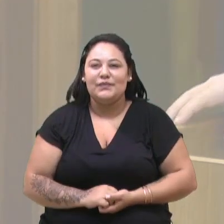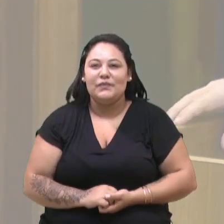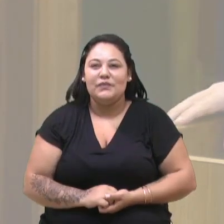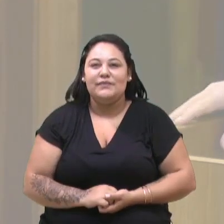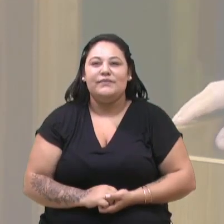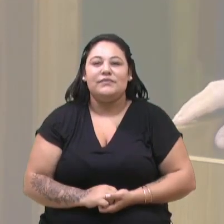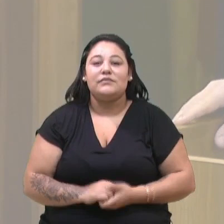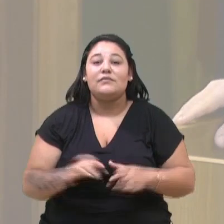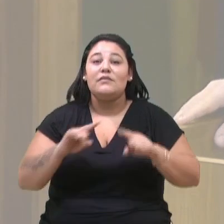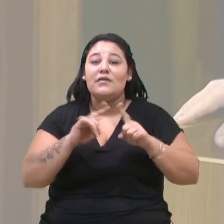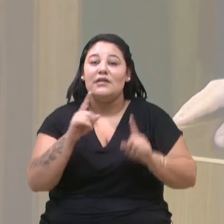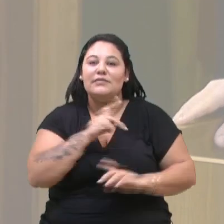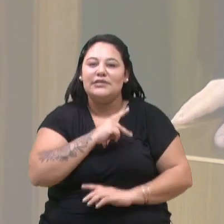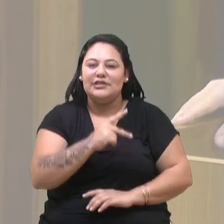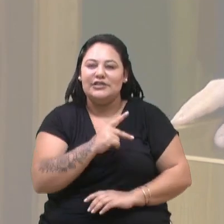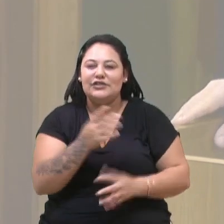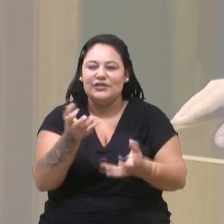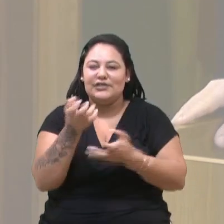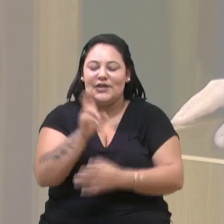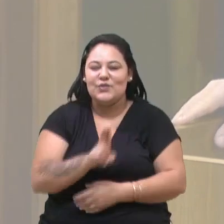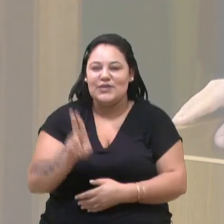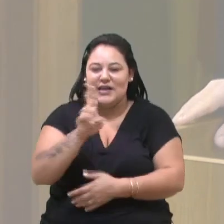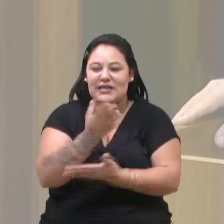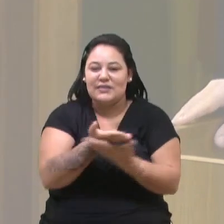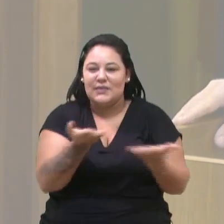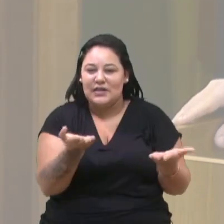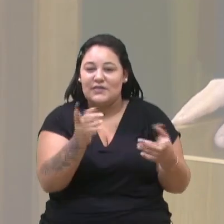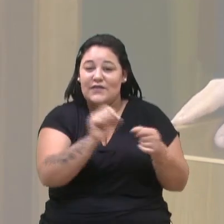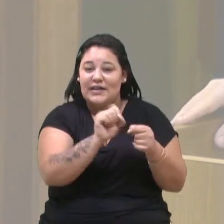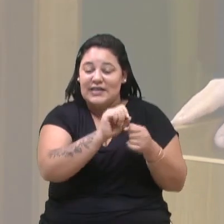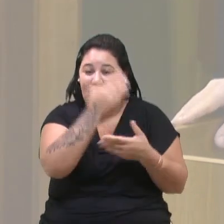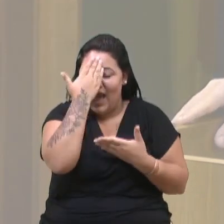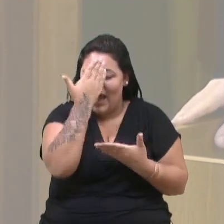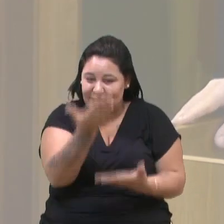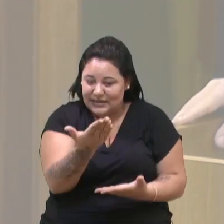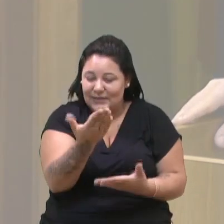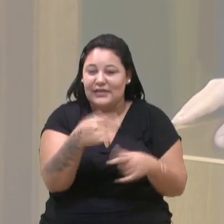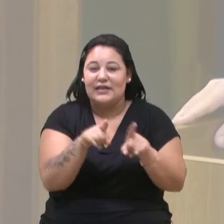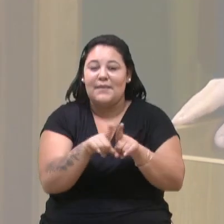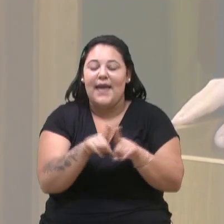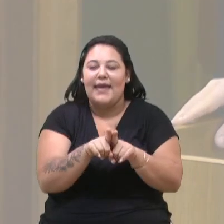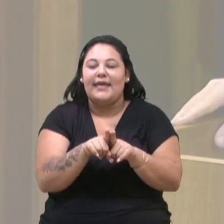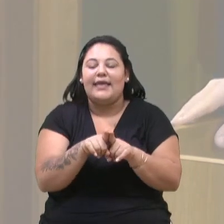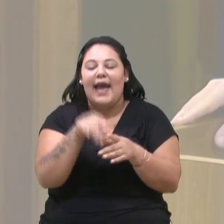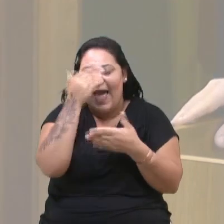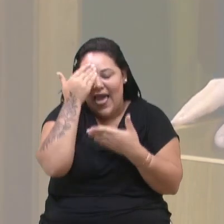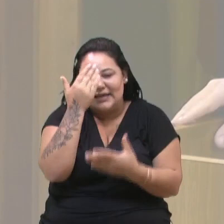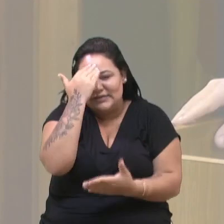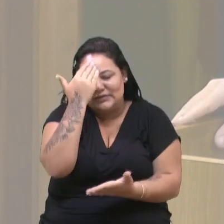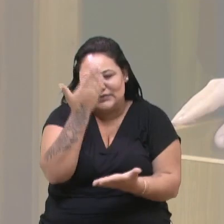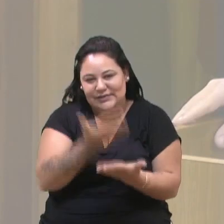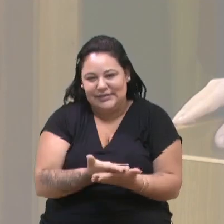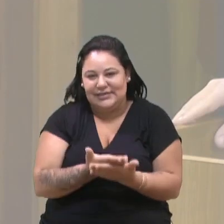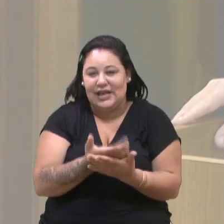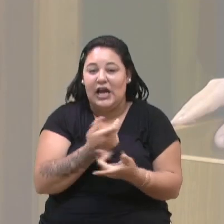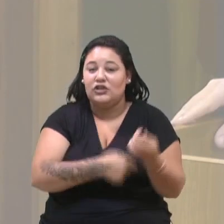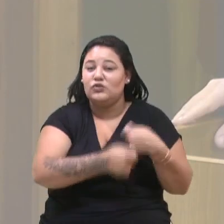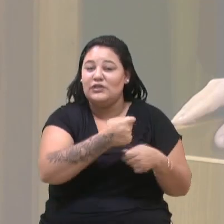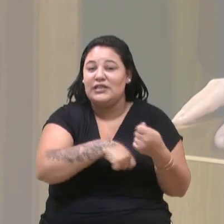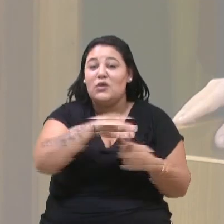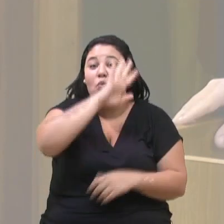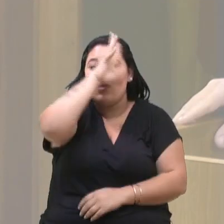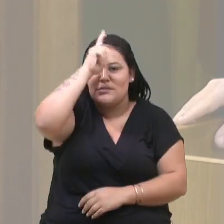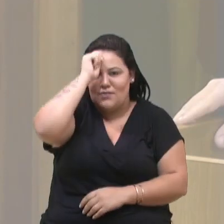presidente, gostaria aqui de usar esse espaço para fazer um agradecimento, então, agradecer a confiança da administração municipal